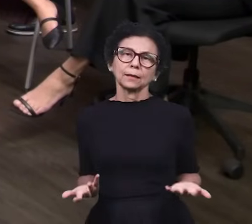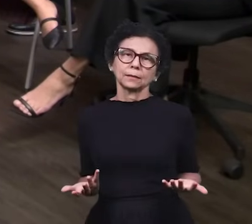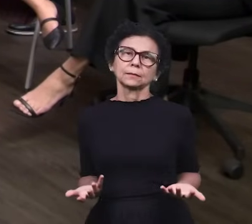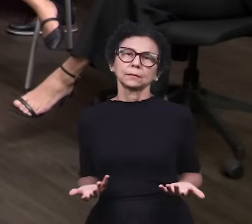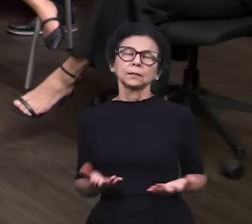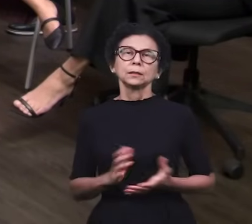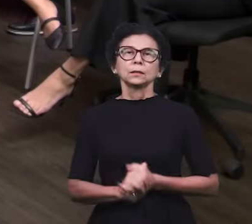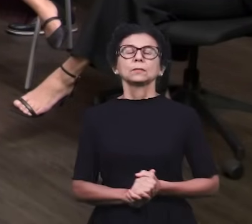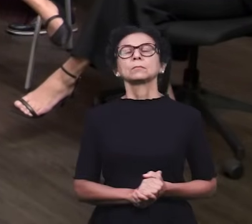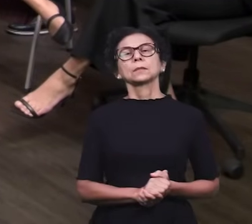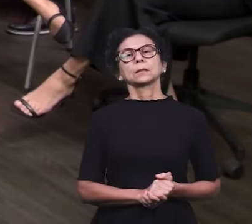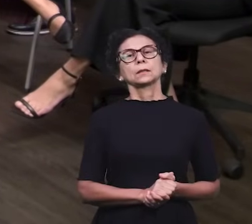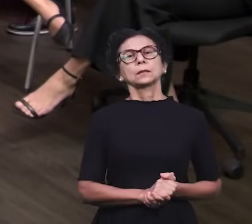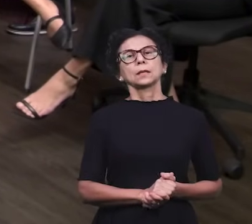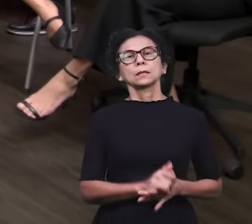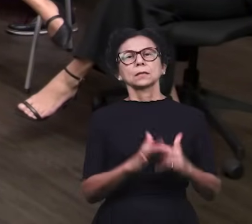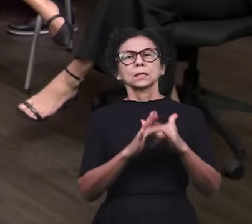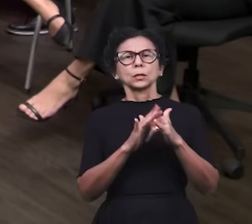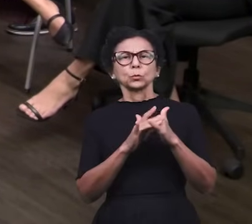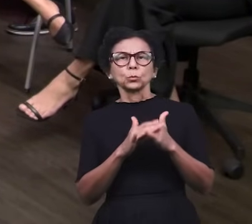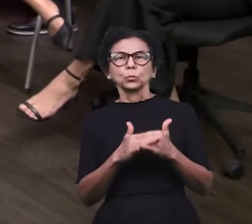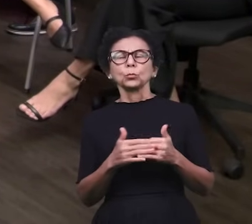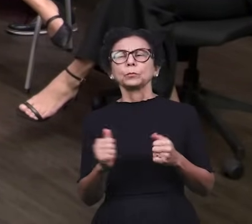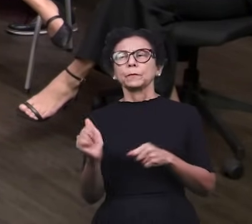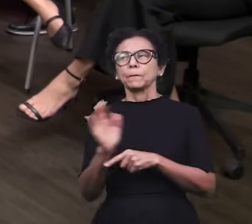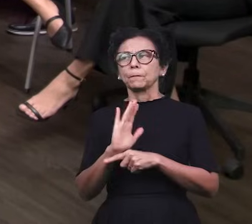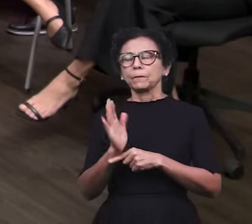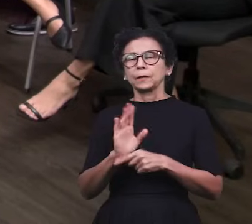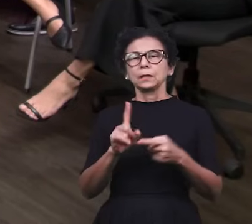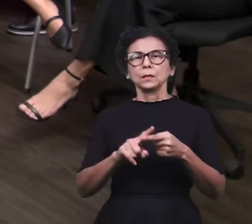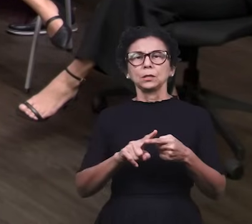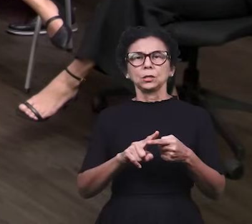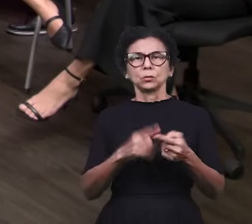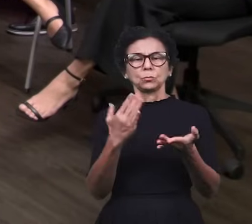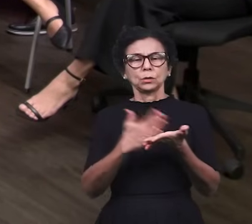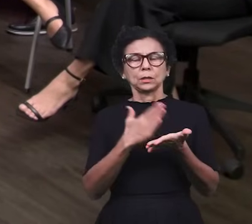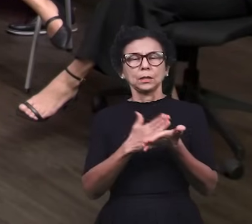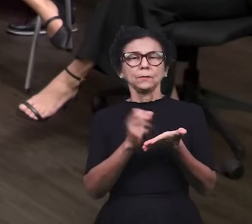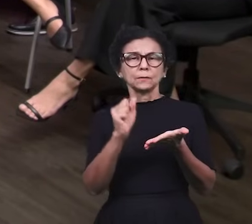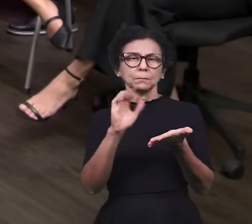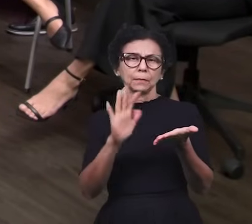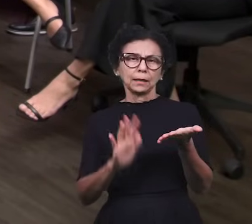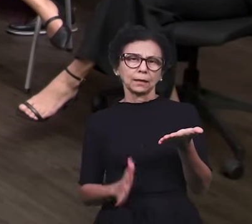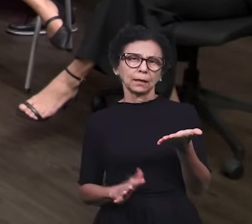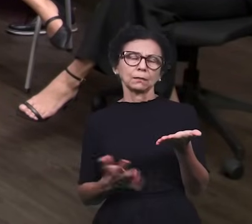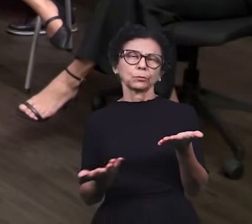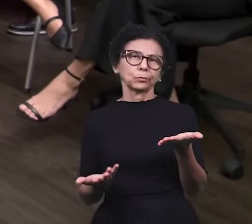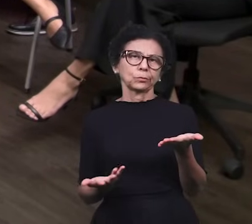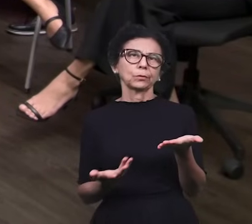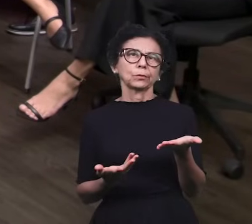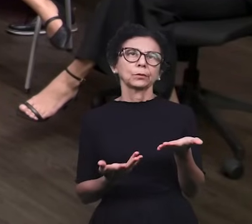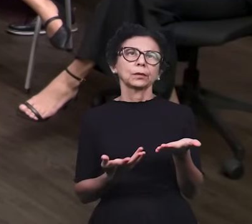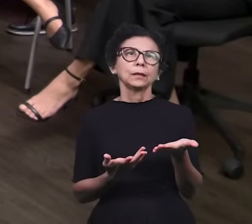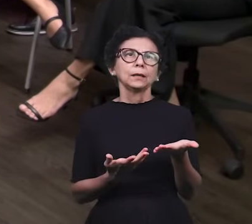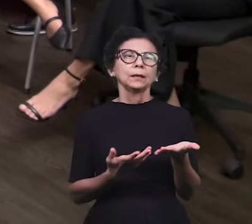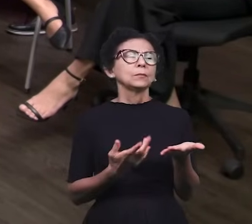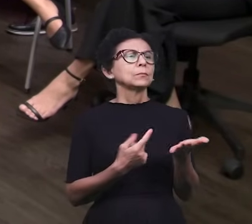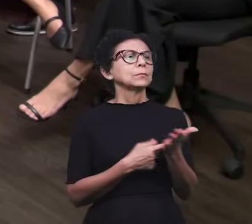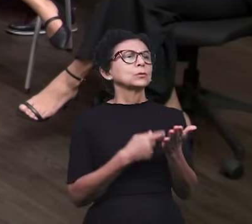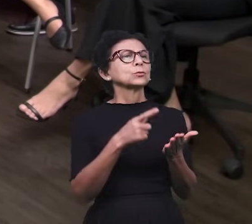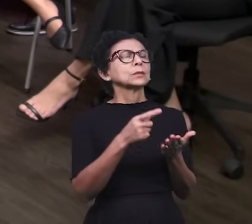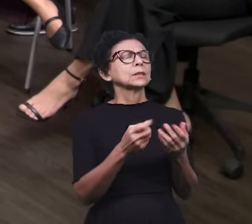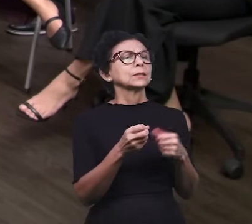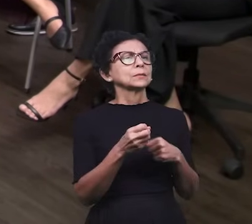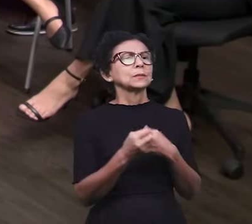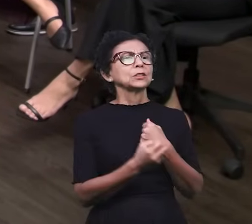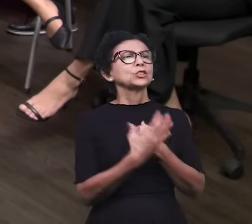forma gratuita. Né? Nós temos canais aí que ensinam, nós temos os livros, que são uma forma muito barata de você adquirir esse conhecimento.